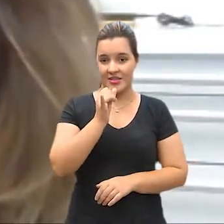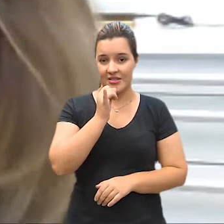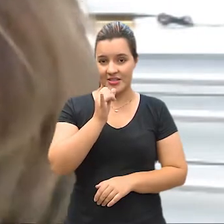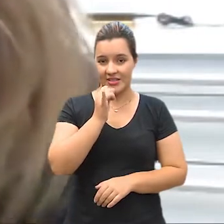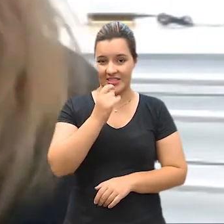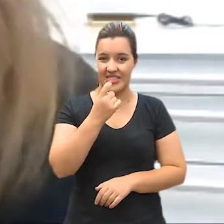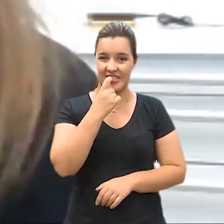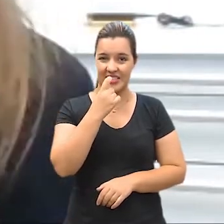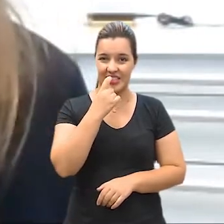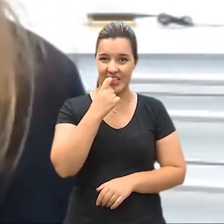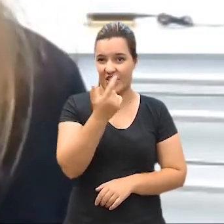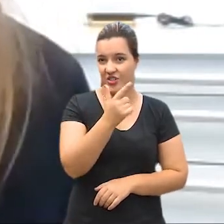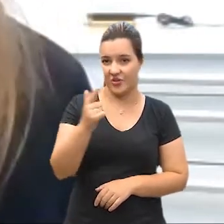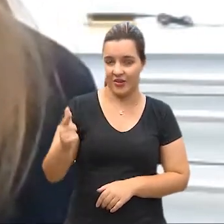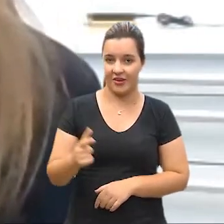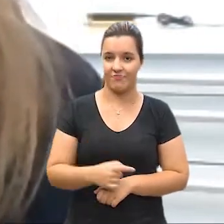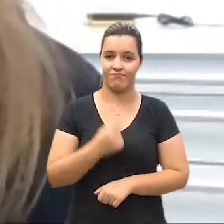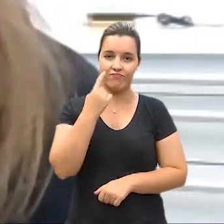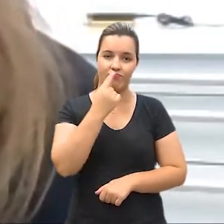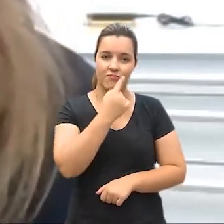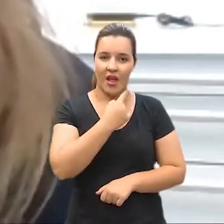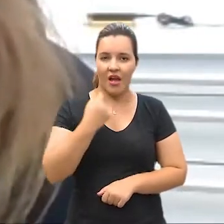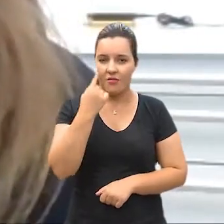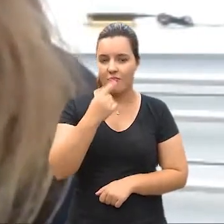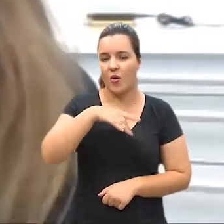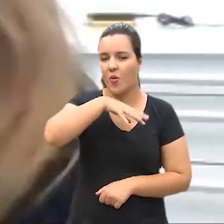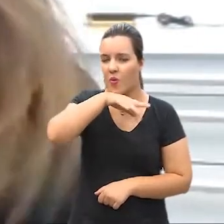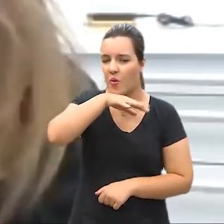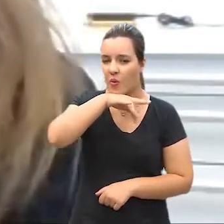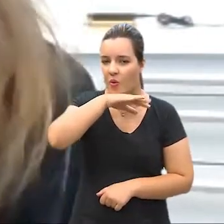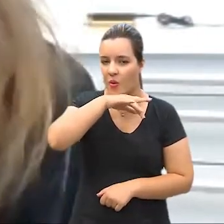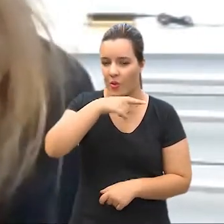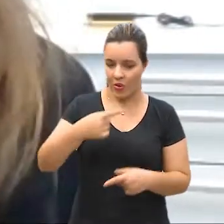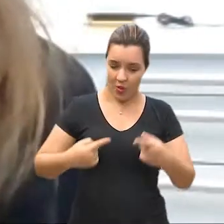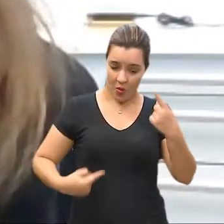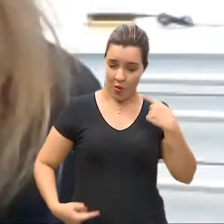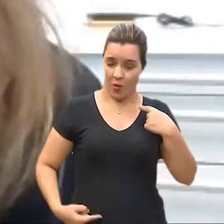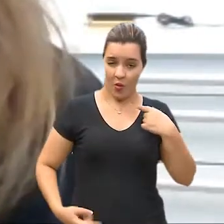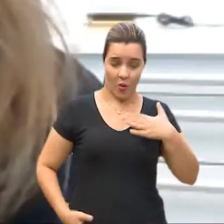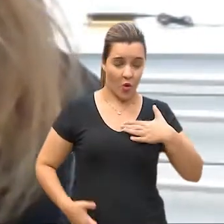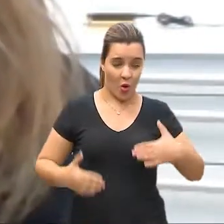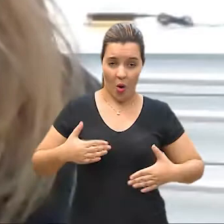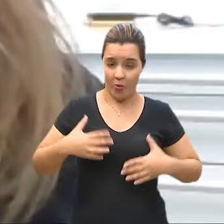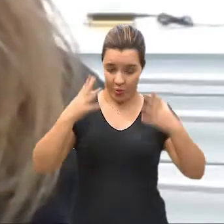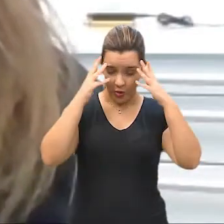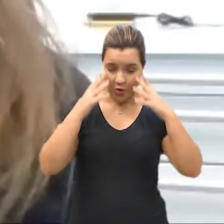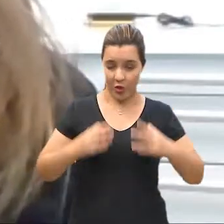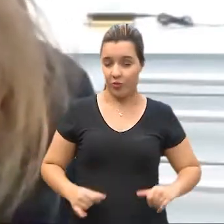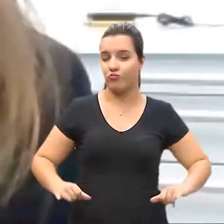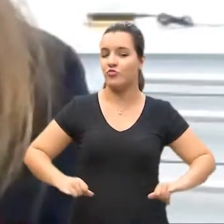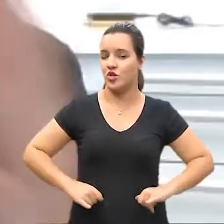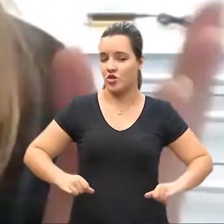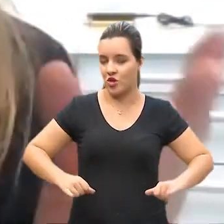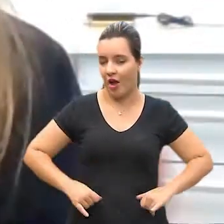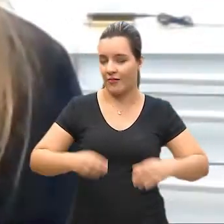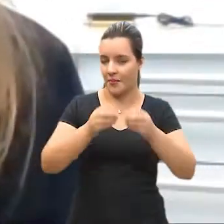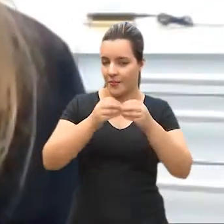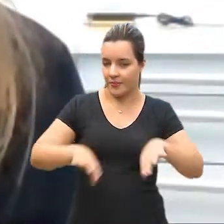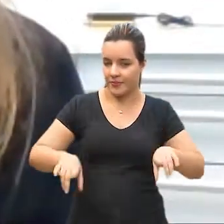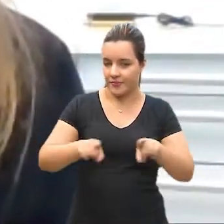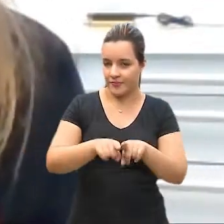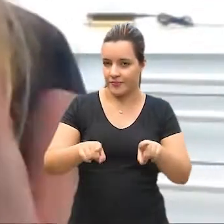de dente ou a saúde bucal não está adequada, todo o sistema do organismo sofre. Então,